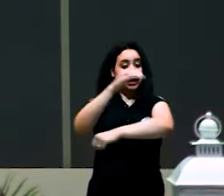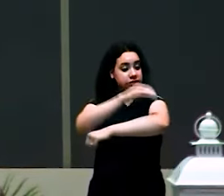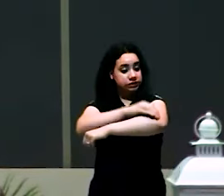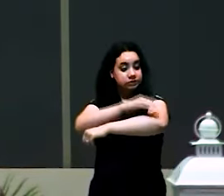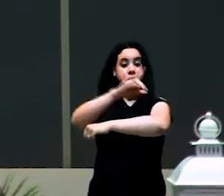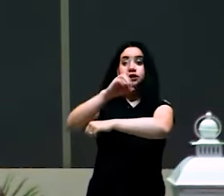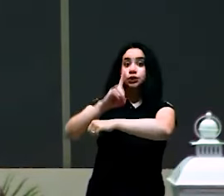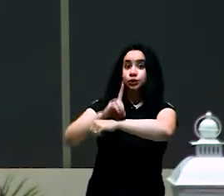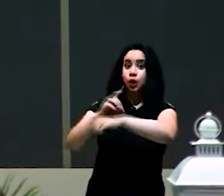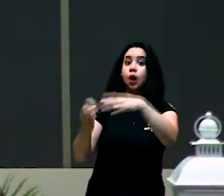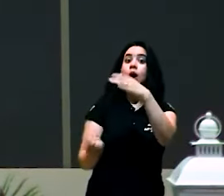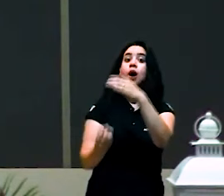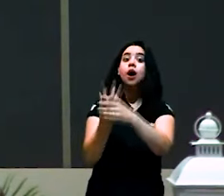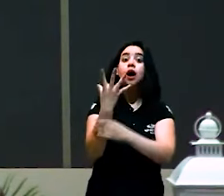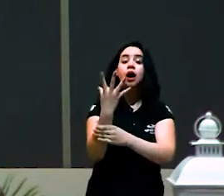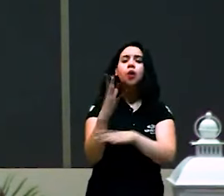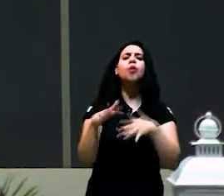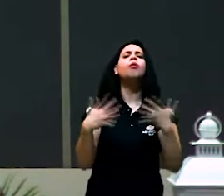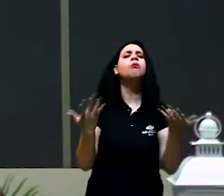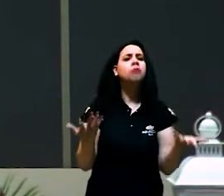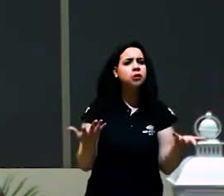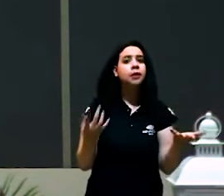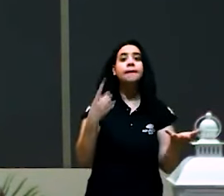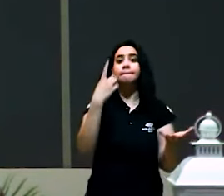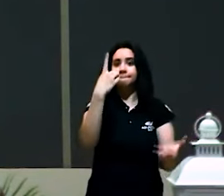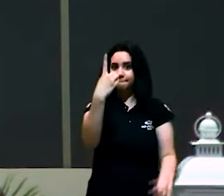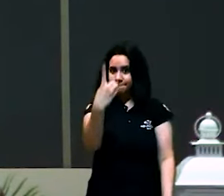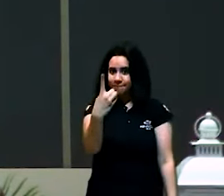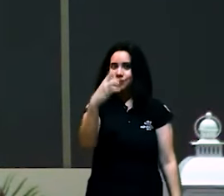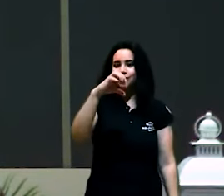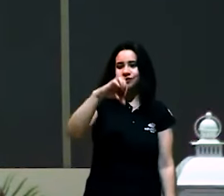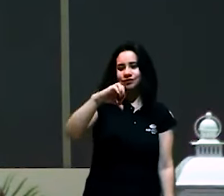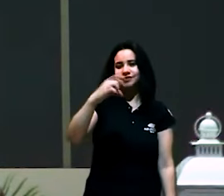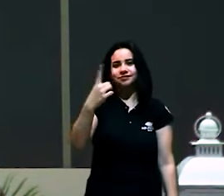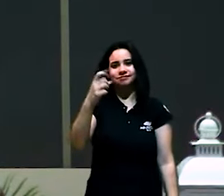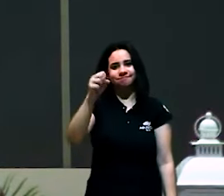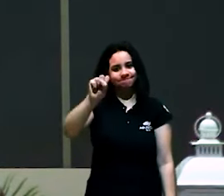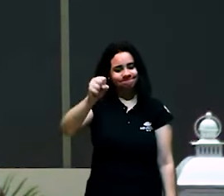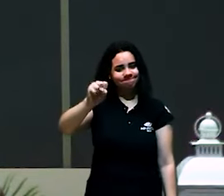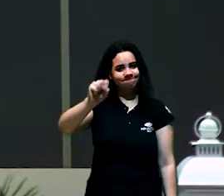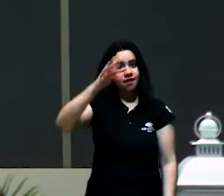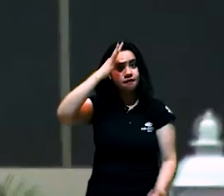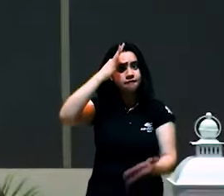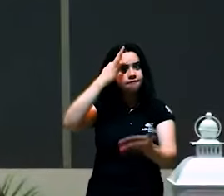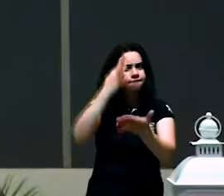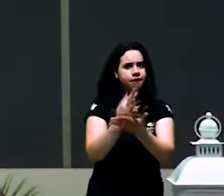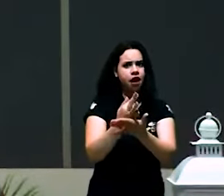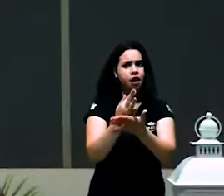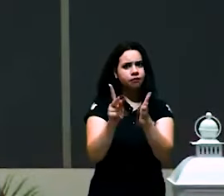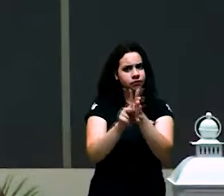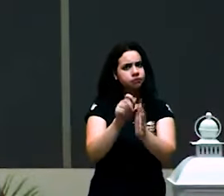1918. Eles cambiaram o nome da fé apostólica e fundaram a Assembleia de Deus em ano